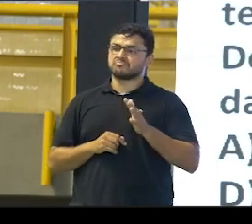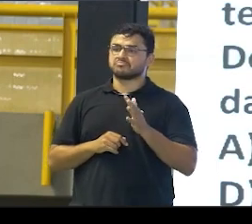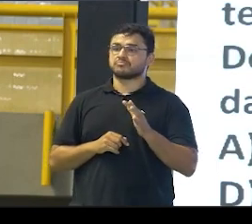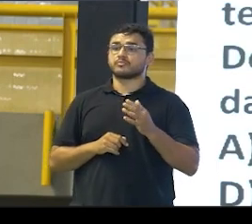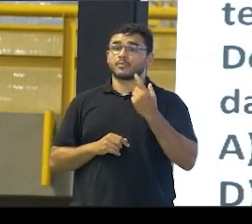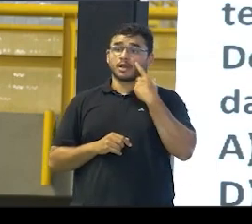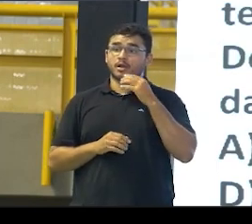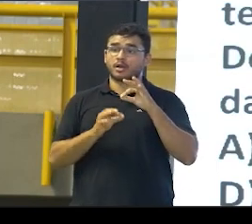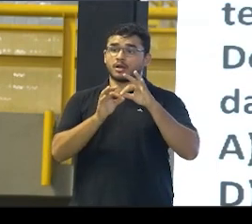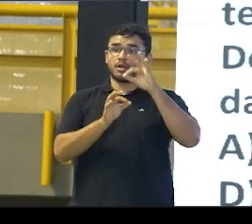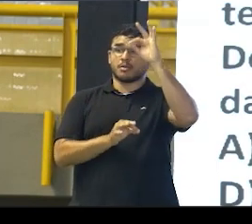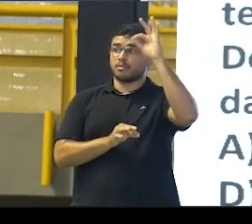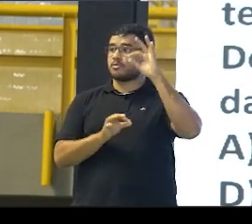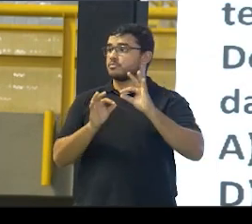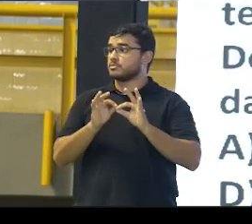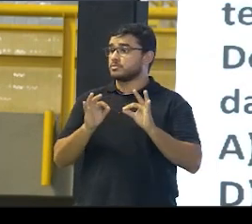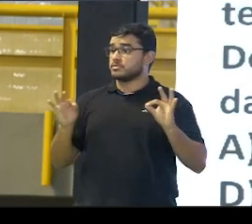as televisões eram